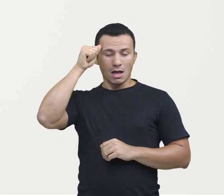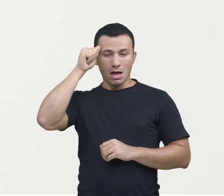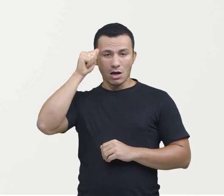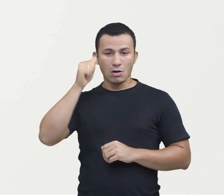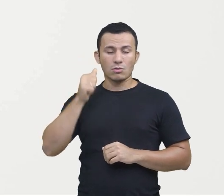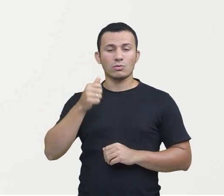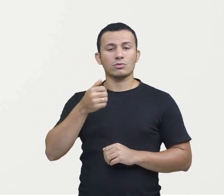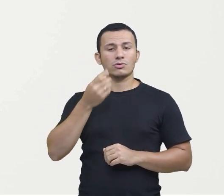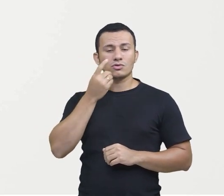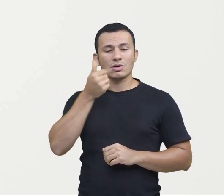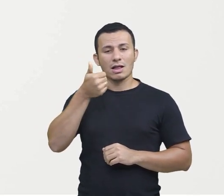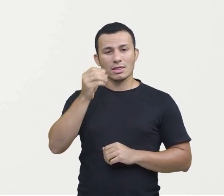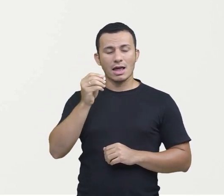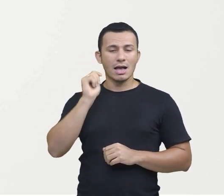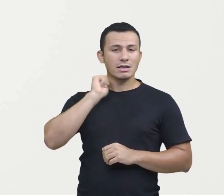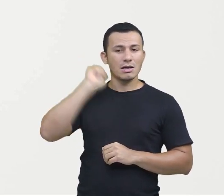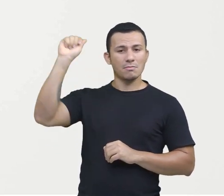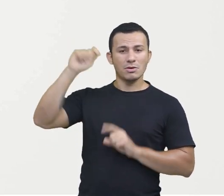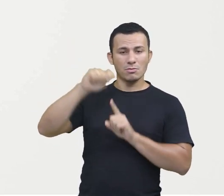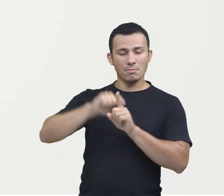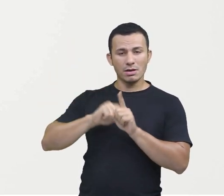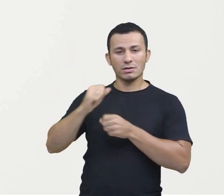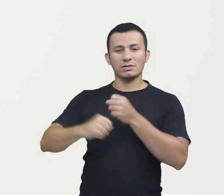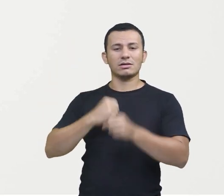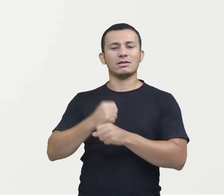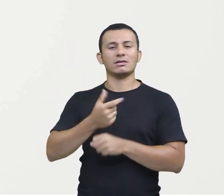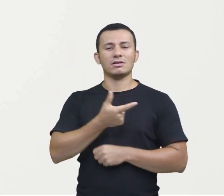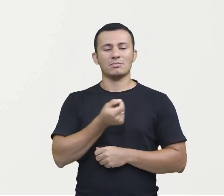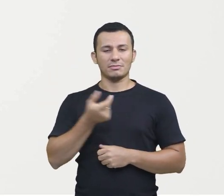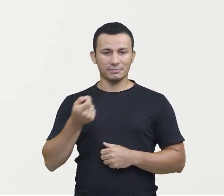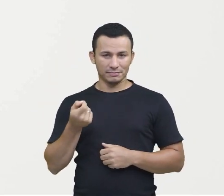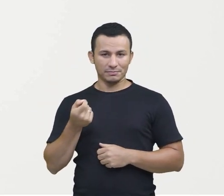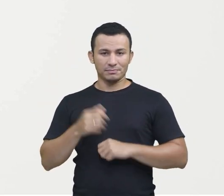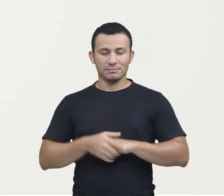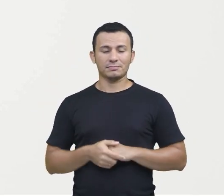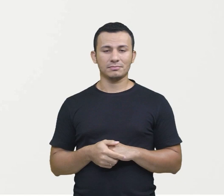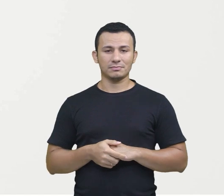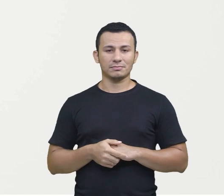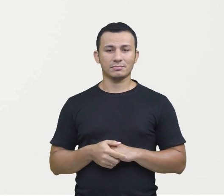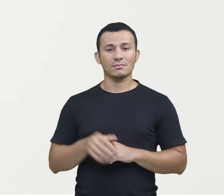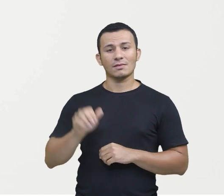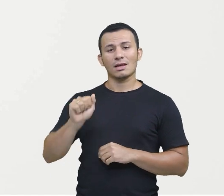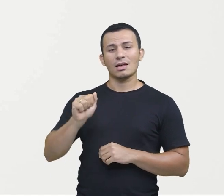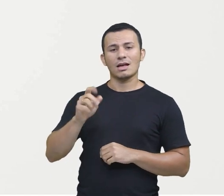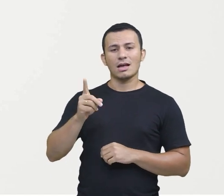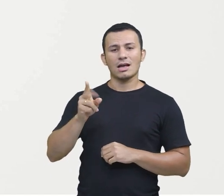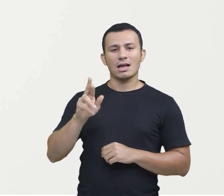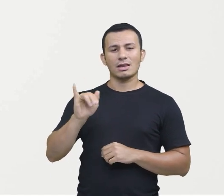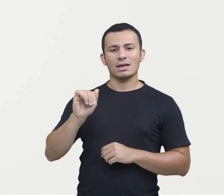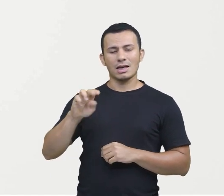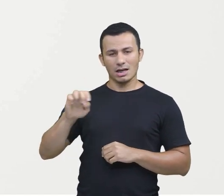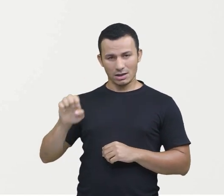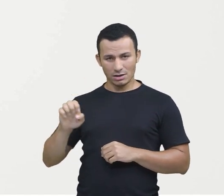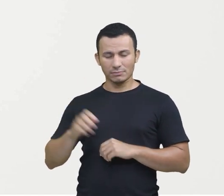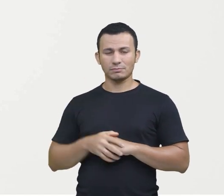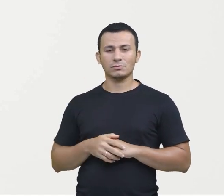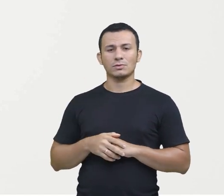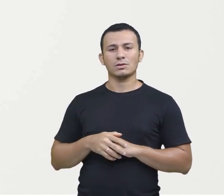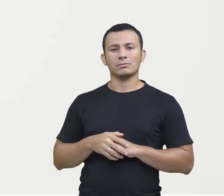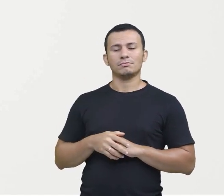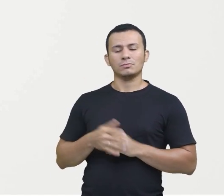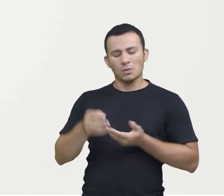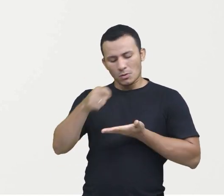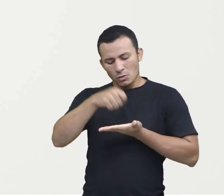10 de abril de 2020. Querida Adriane, escrevo para dizer que